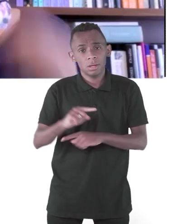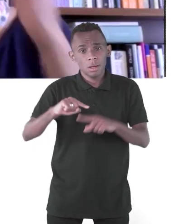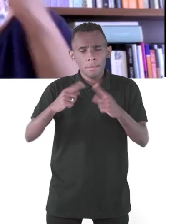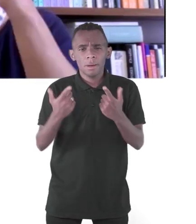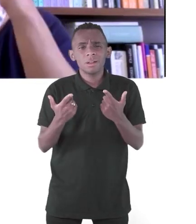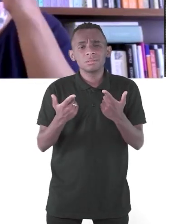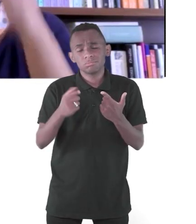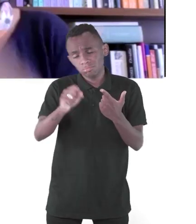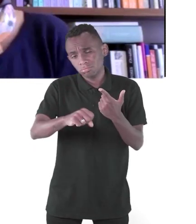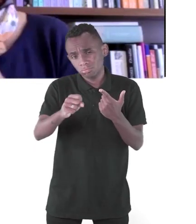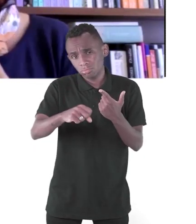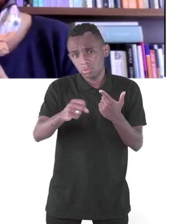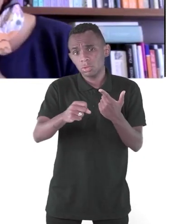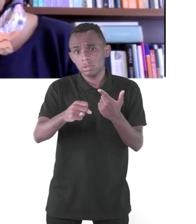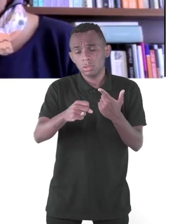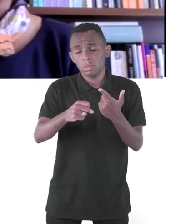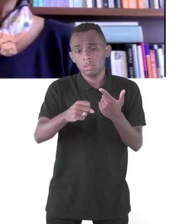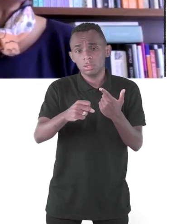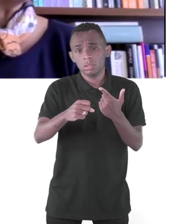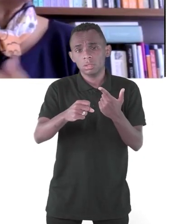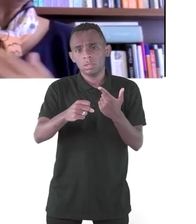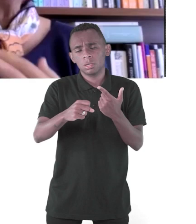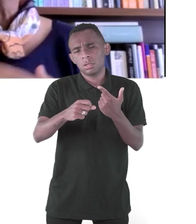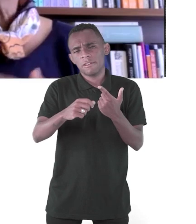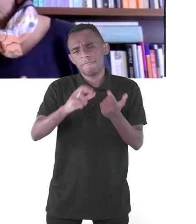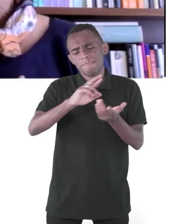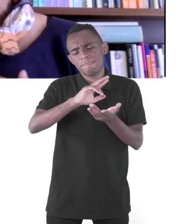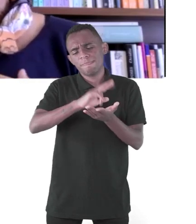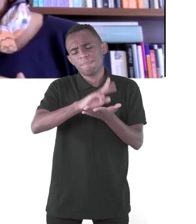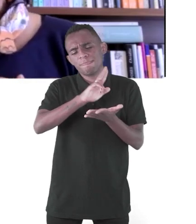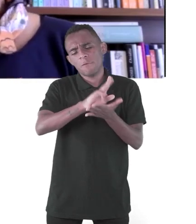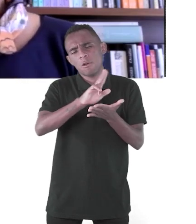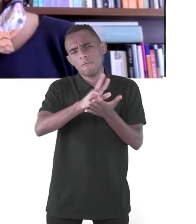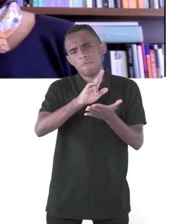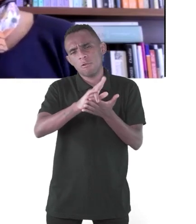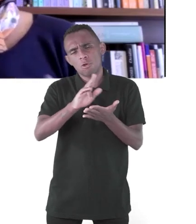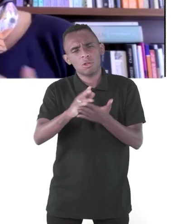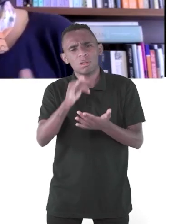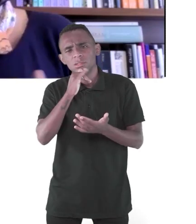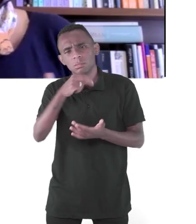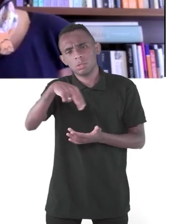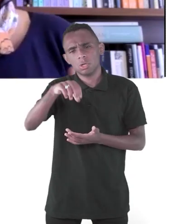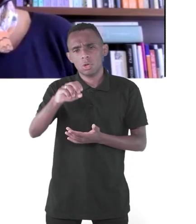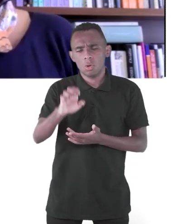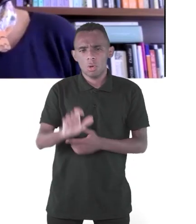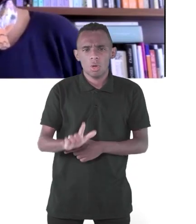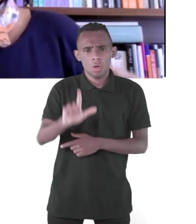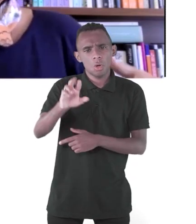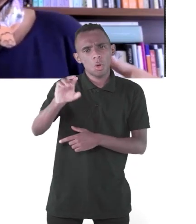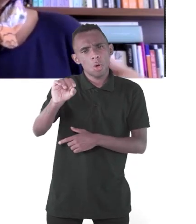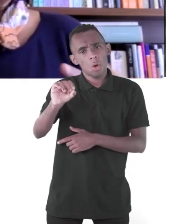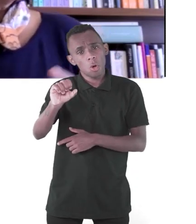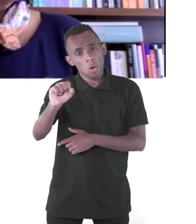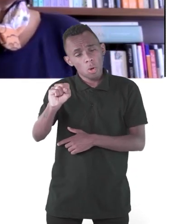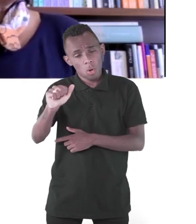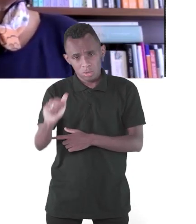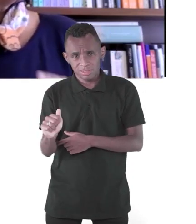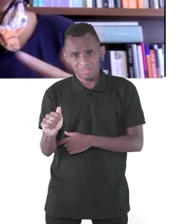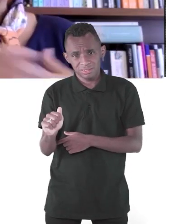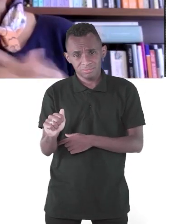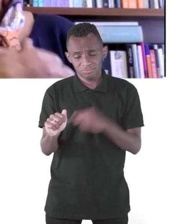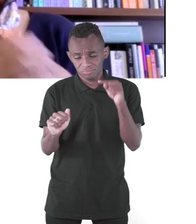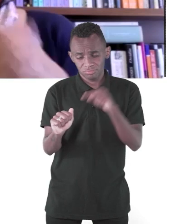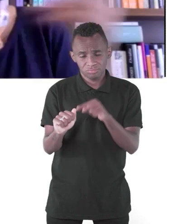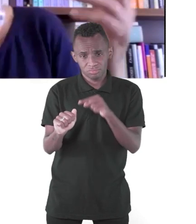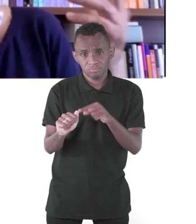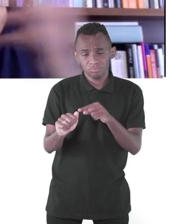Mas sim, eles me traziam Erivelto Martins, Noel Rosa,